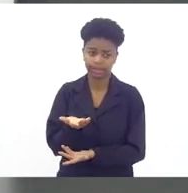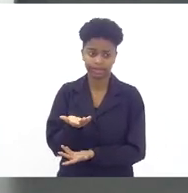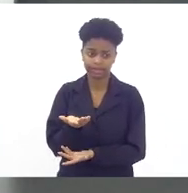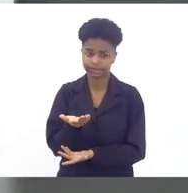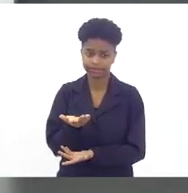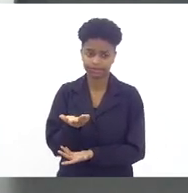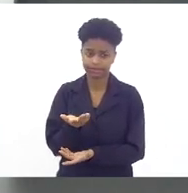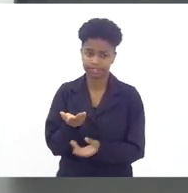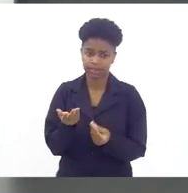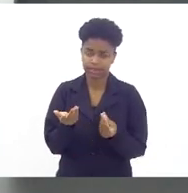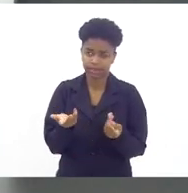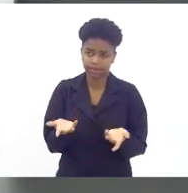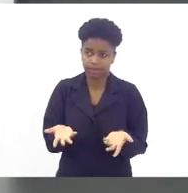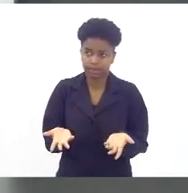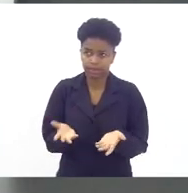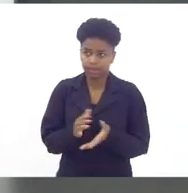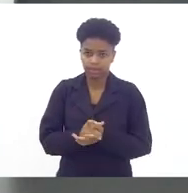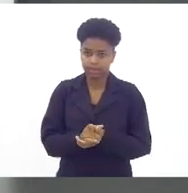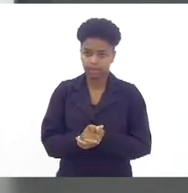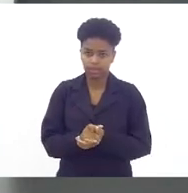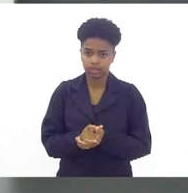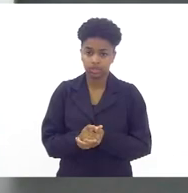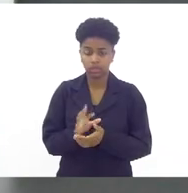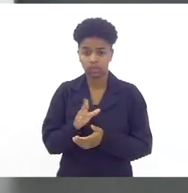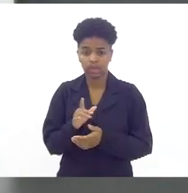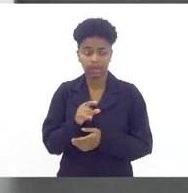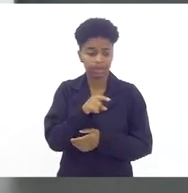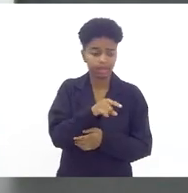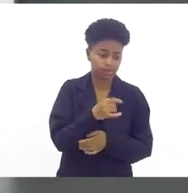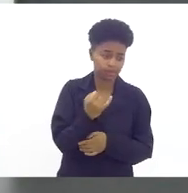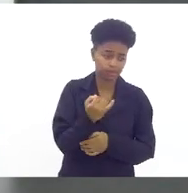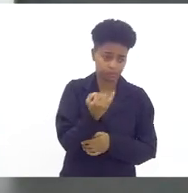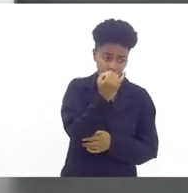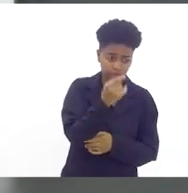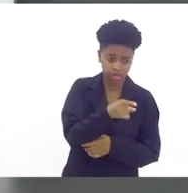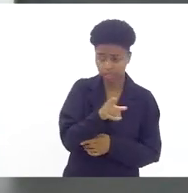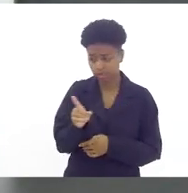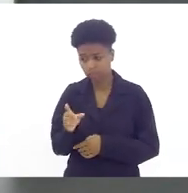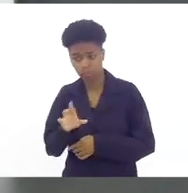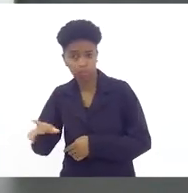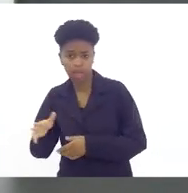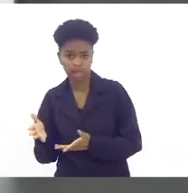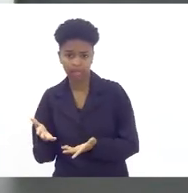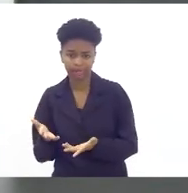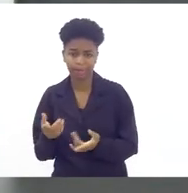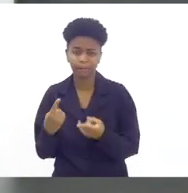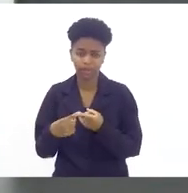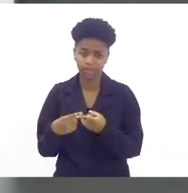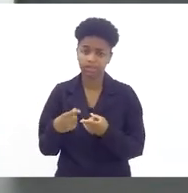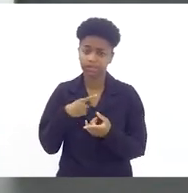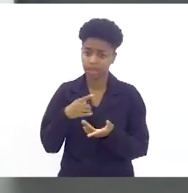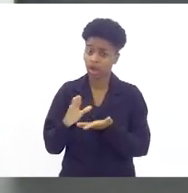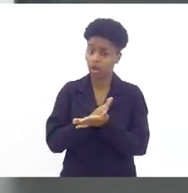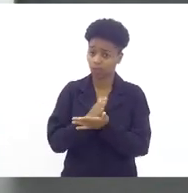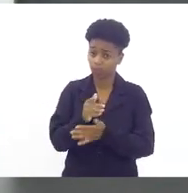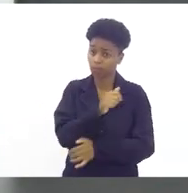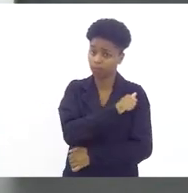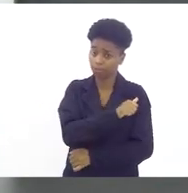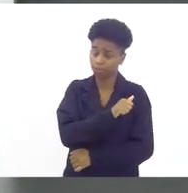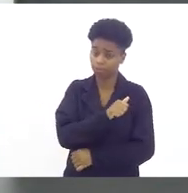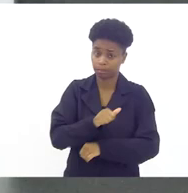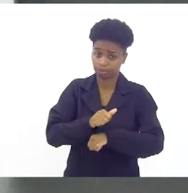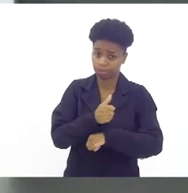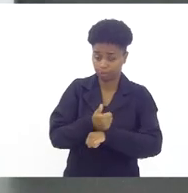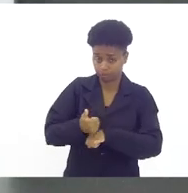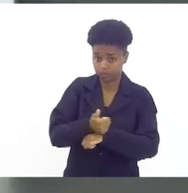certa forma é para uns valem para outros não porque teve carreiras de outra